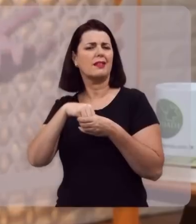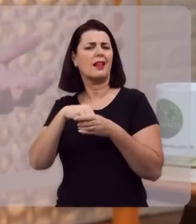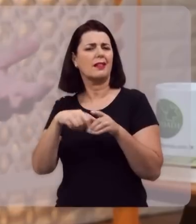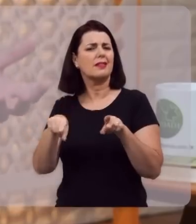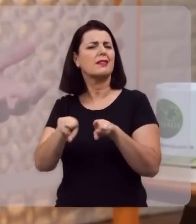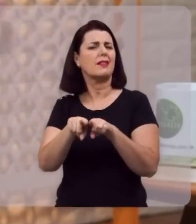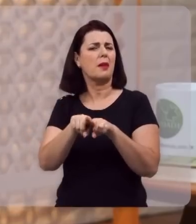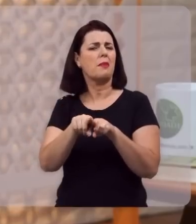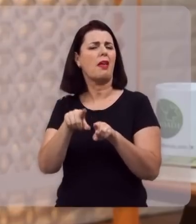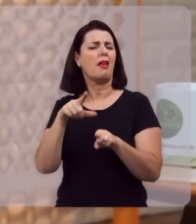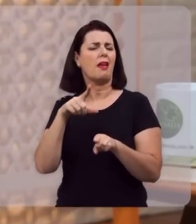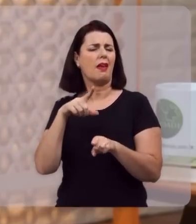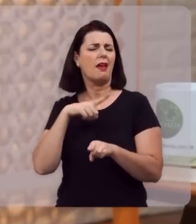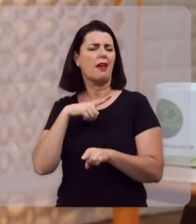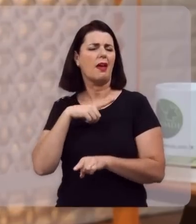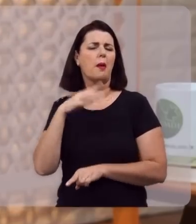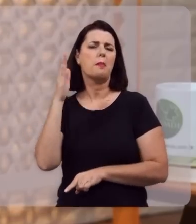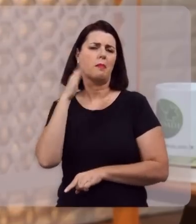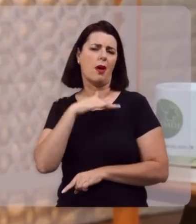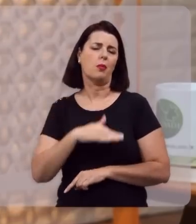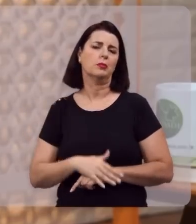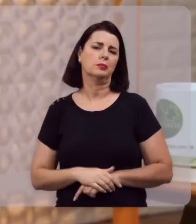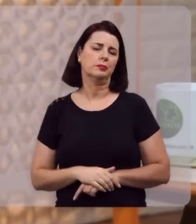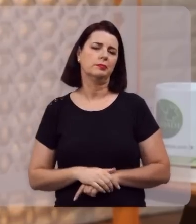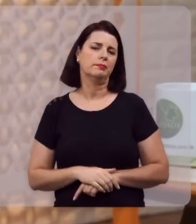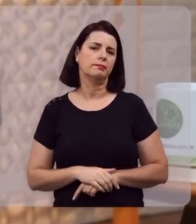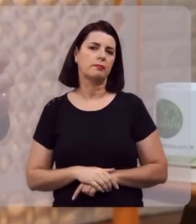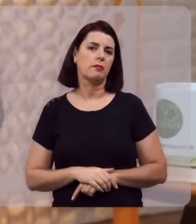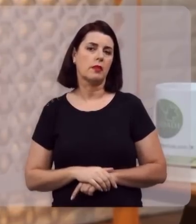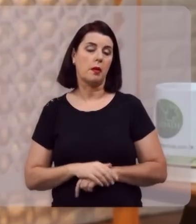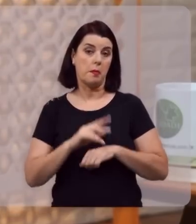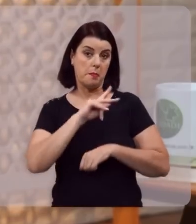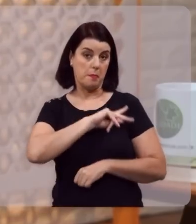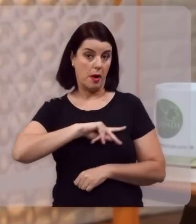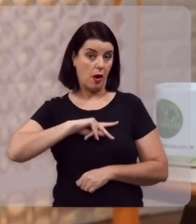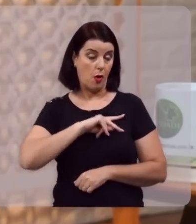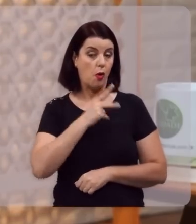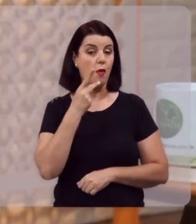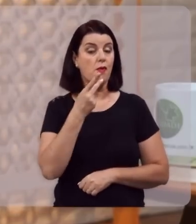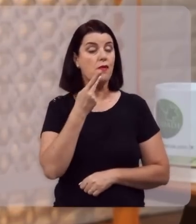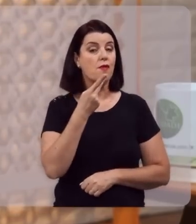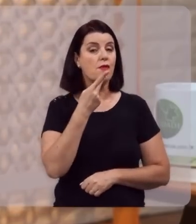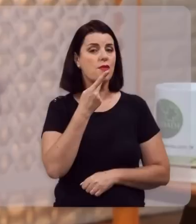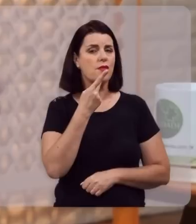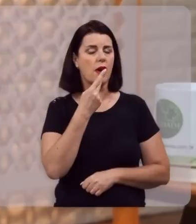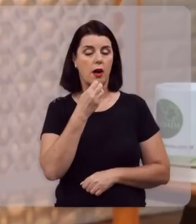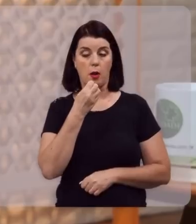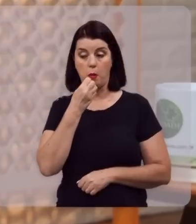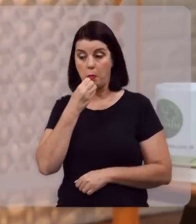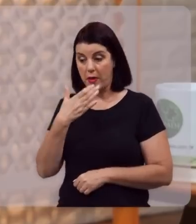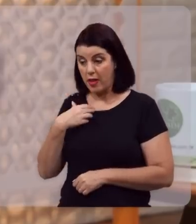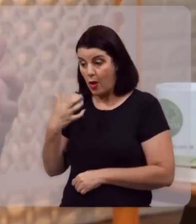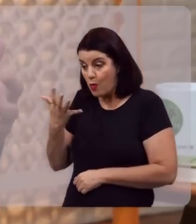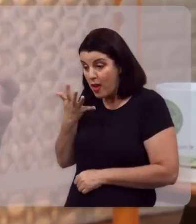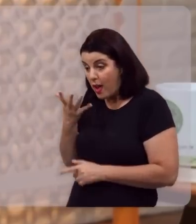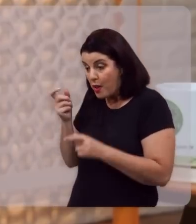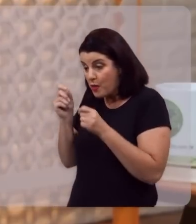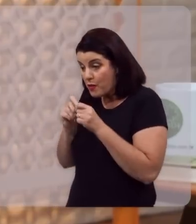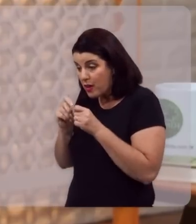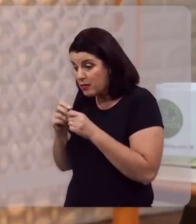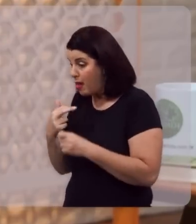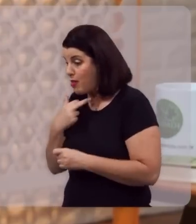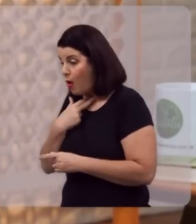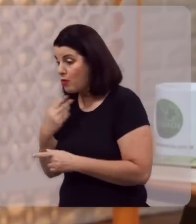então, inclinada ao mal. O apóstolo Paulo, certa vez, vai dizer assim, o bem que eu quero fazer, eu não